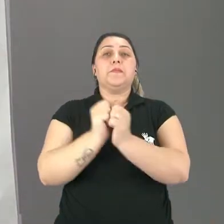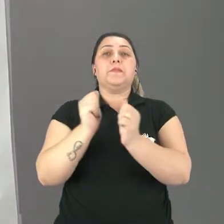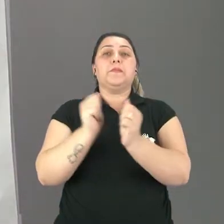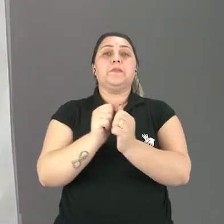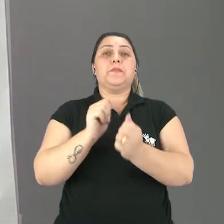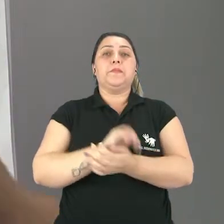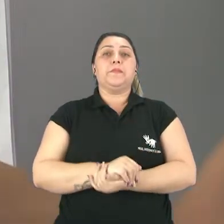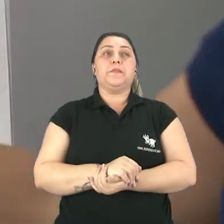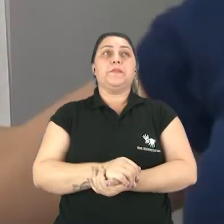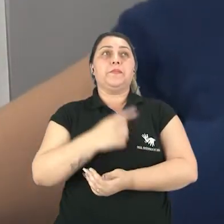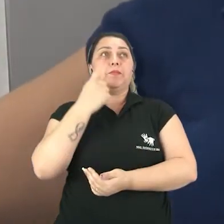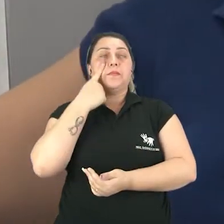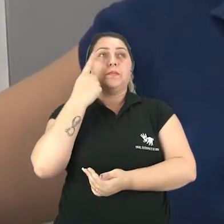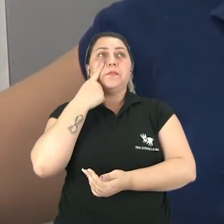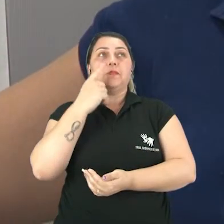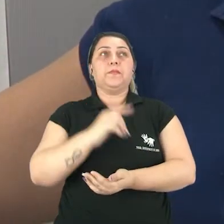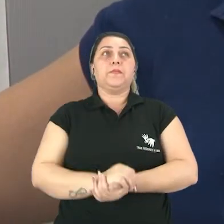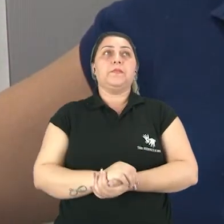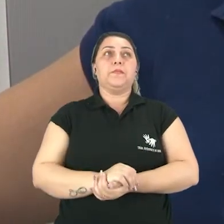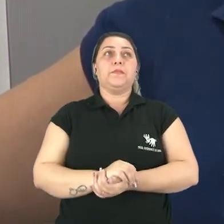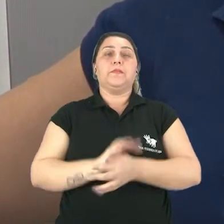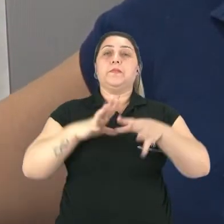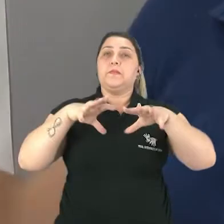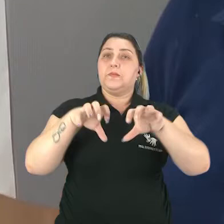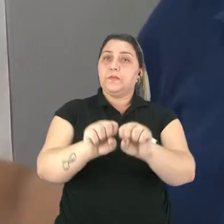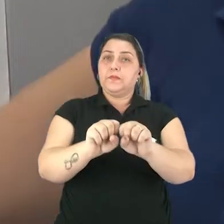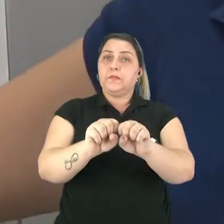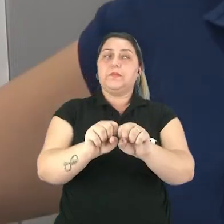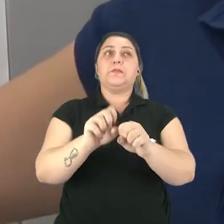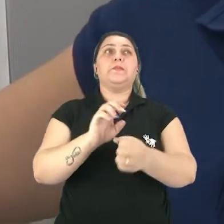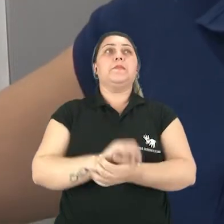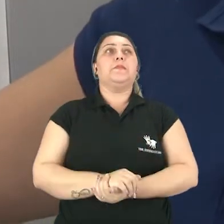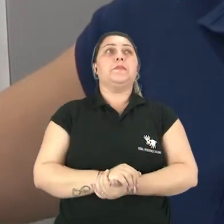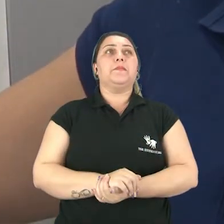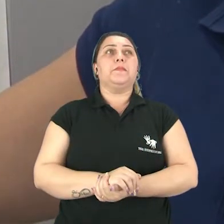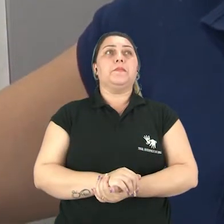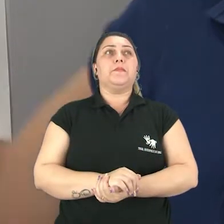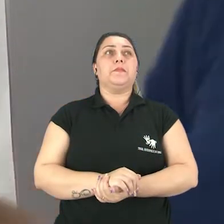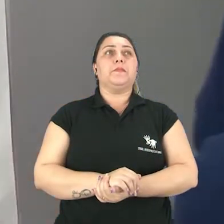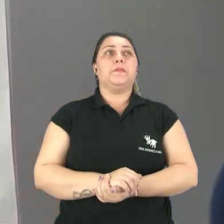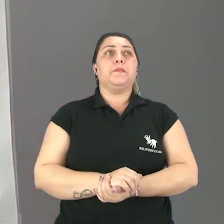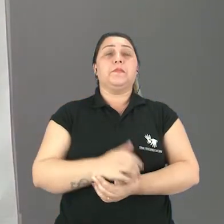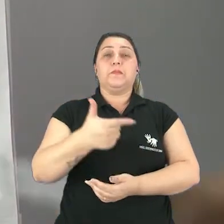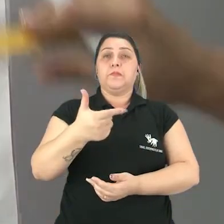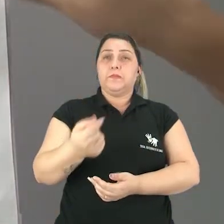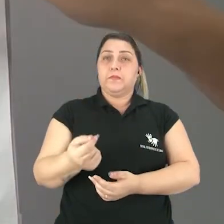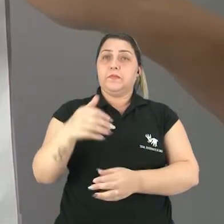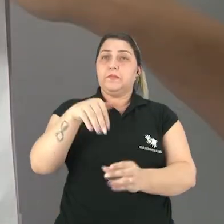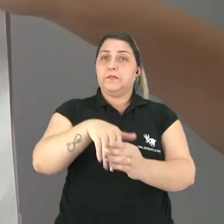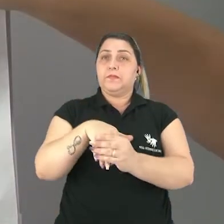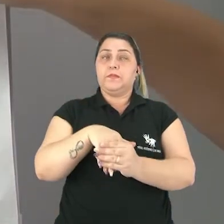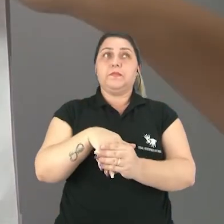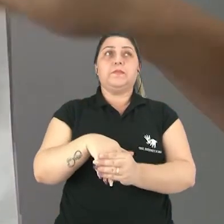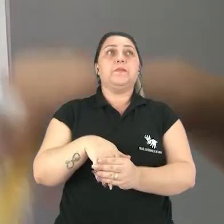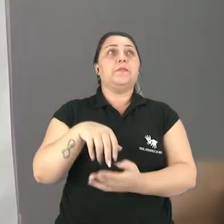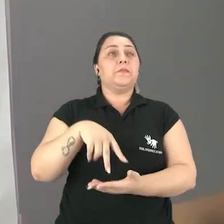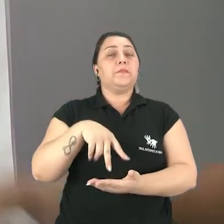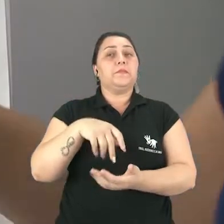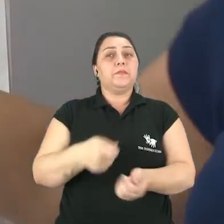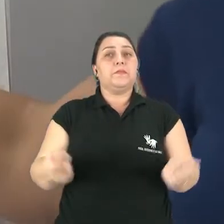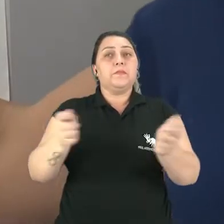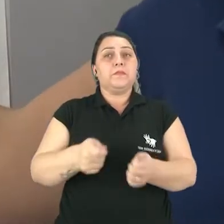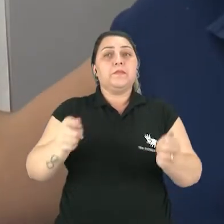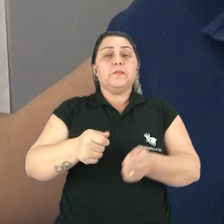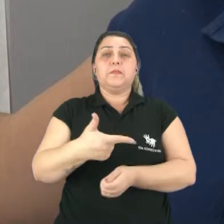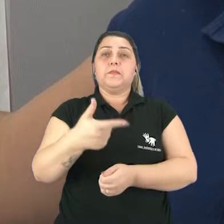Pega, pega, olha só. Pega, pega, recebeu aqui 20 votos. Pula corda